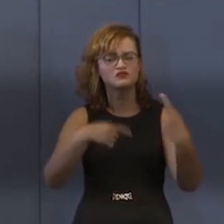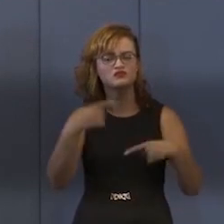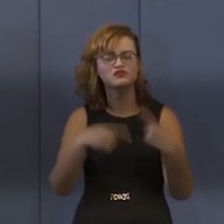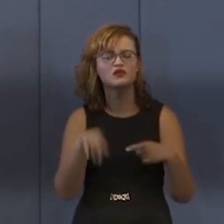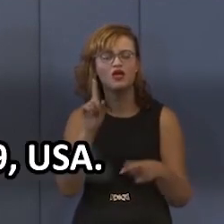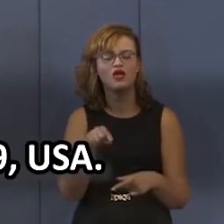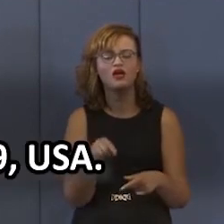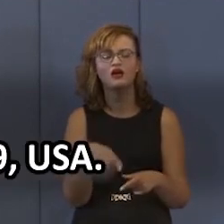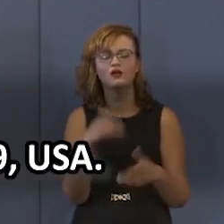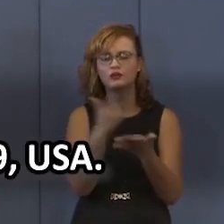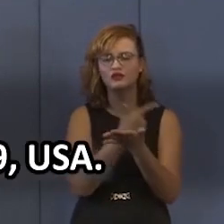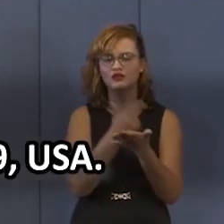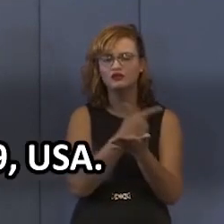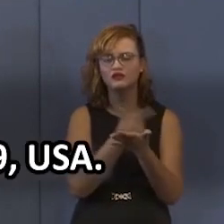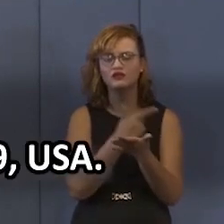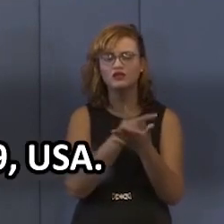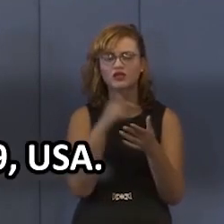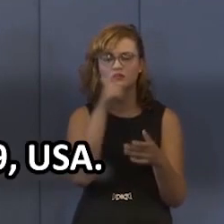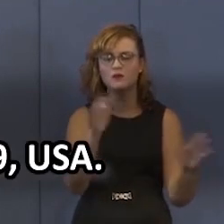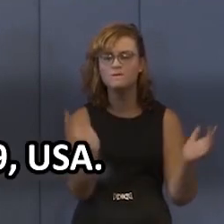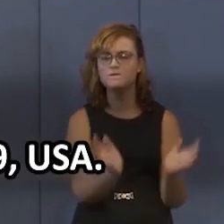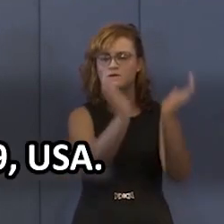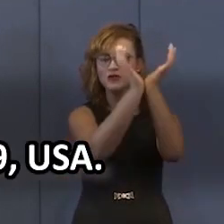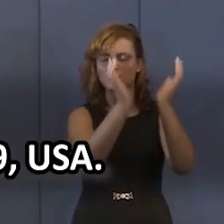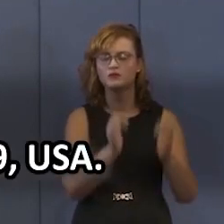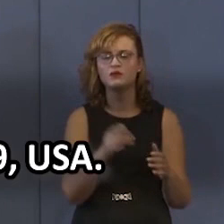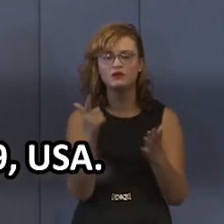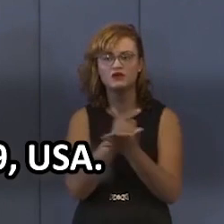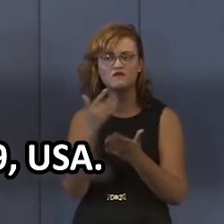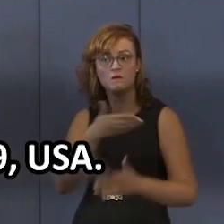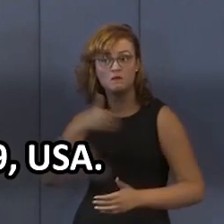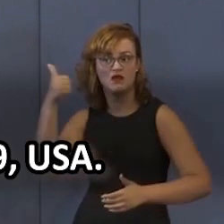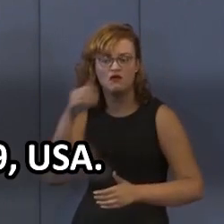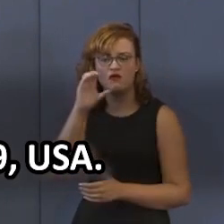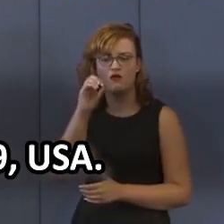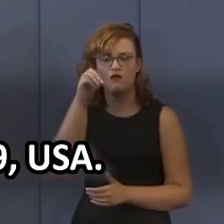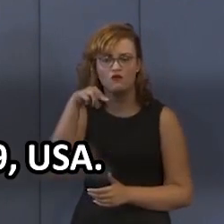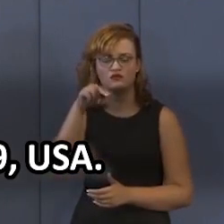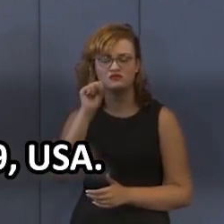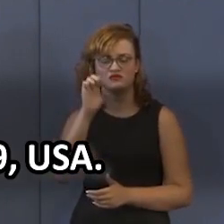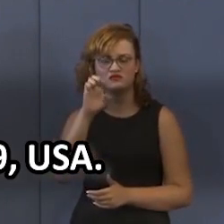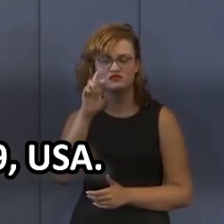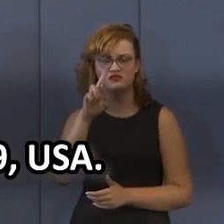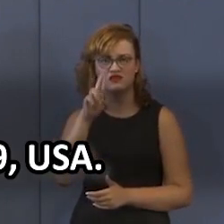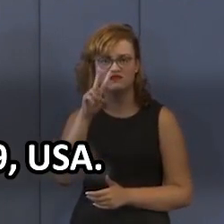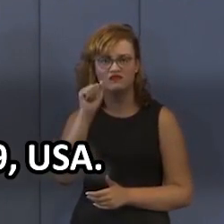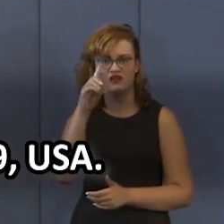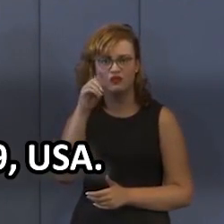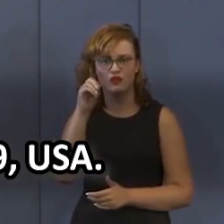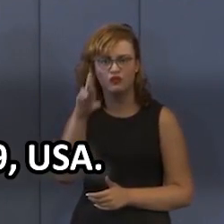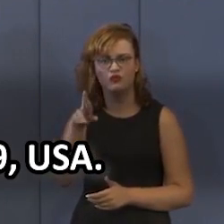um livro que recebeu, inclusive, o prêmio de melhor livro conservador do ano, agora em